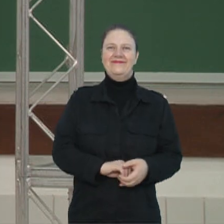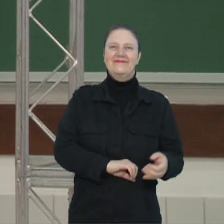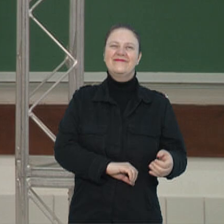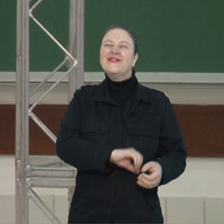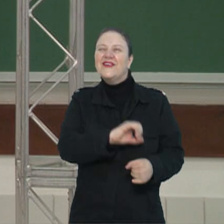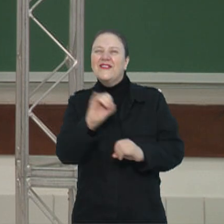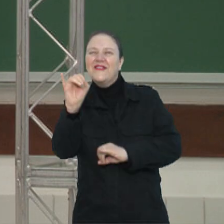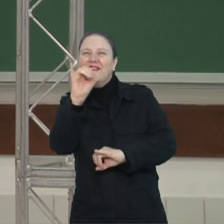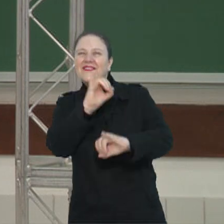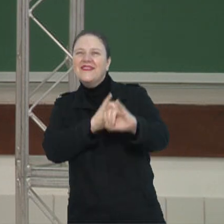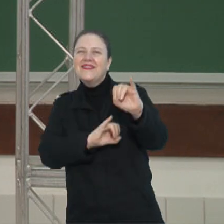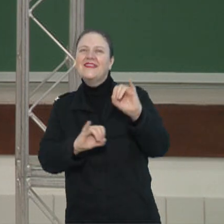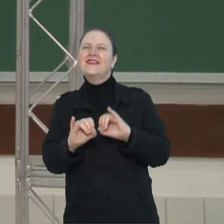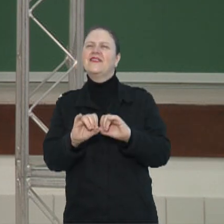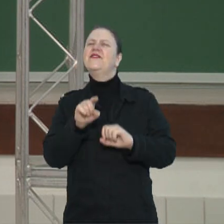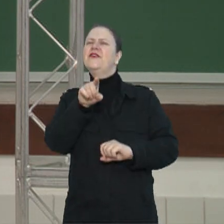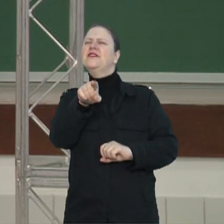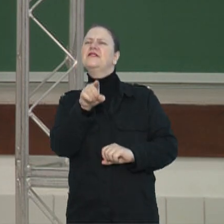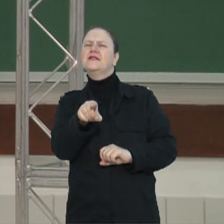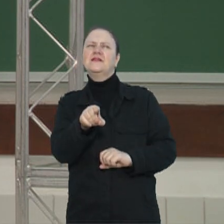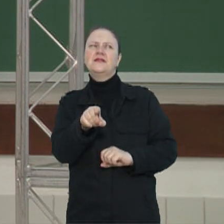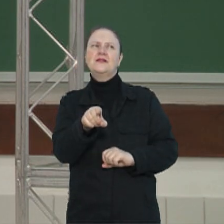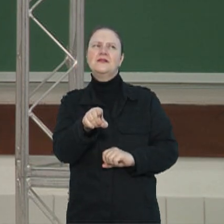Você se considera livre?